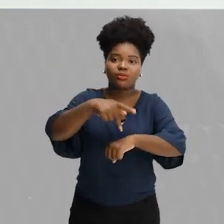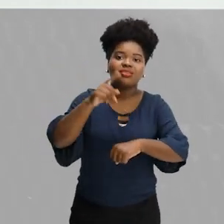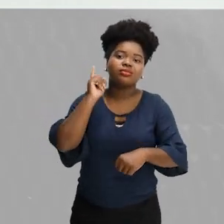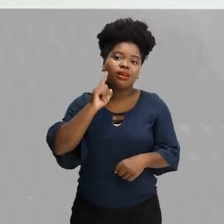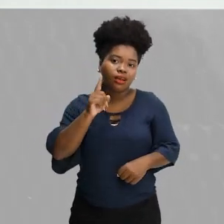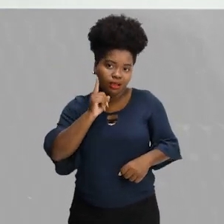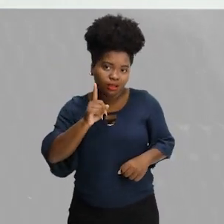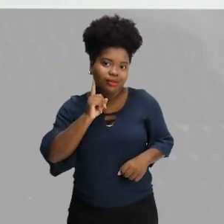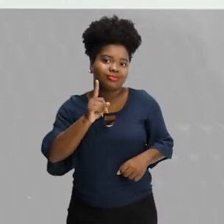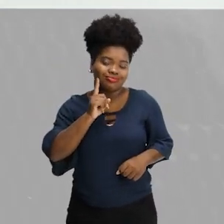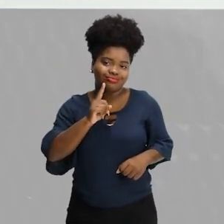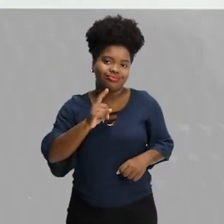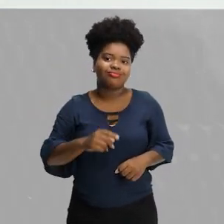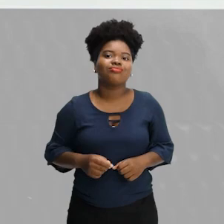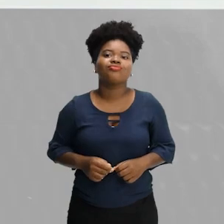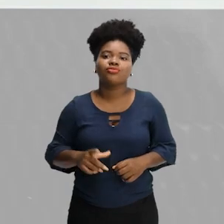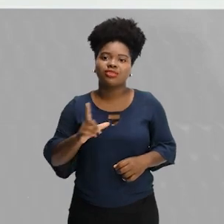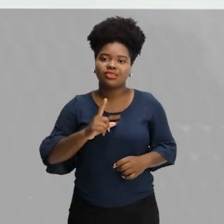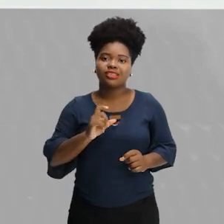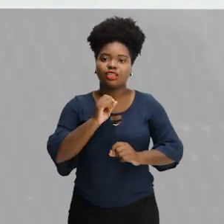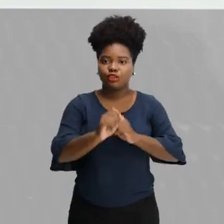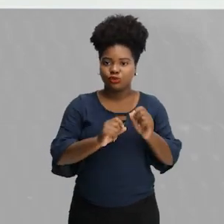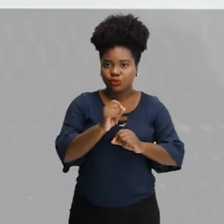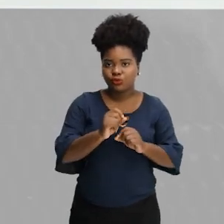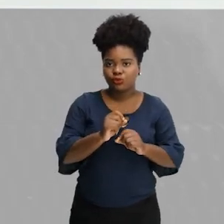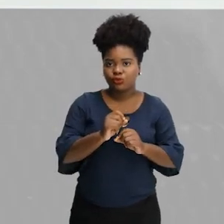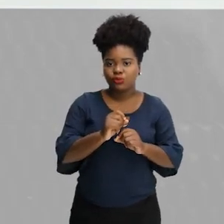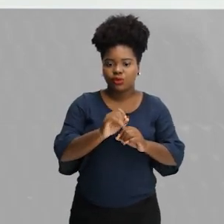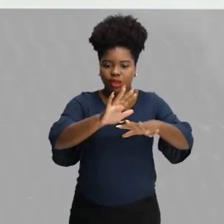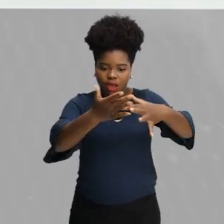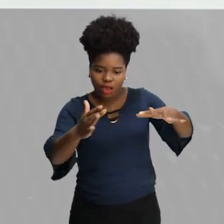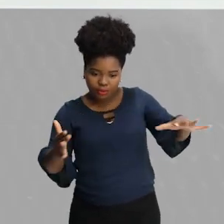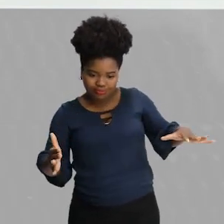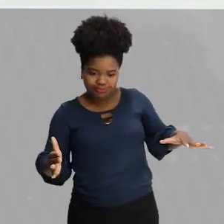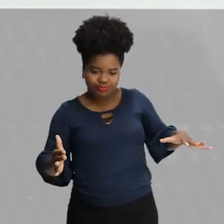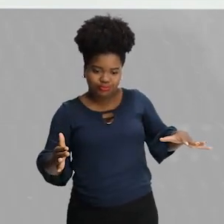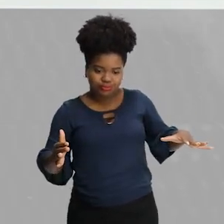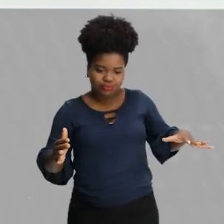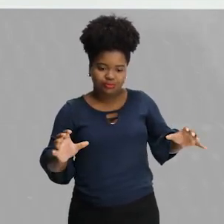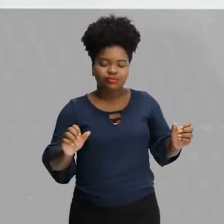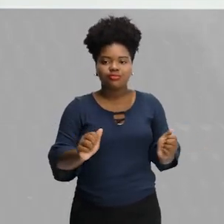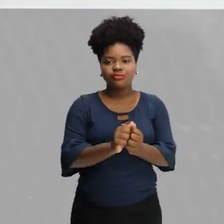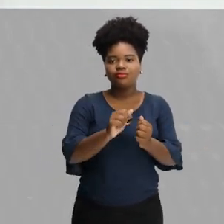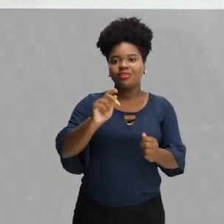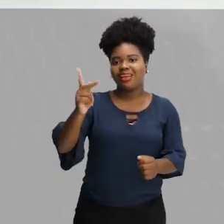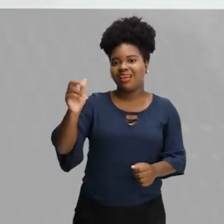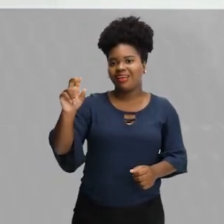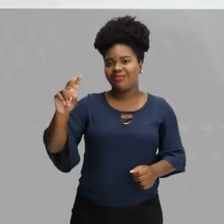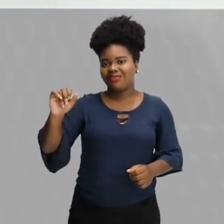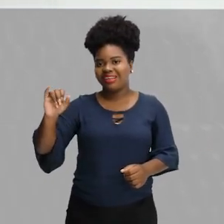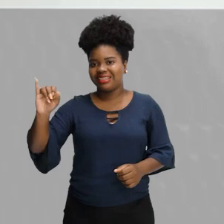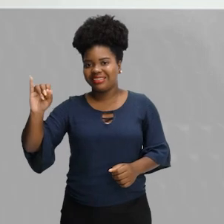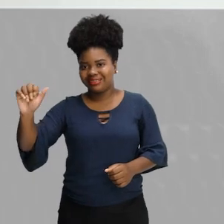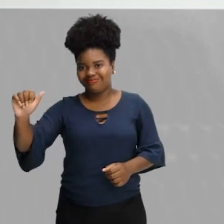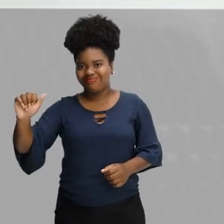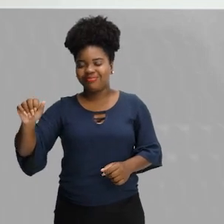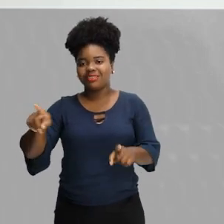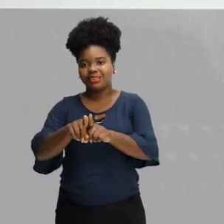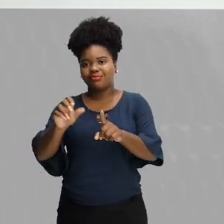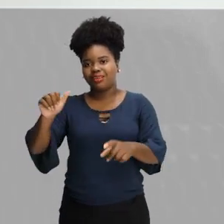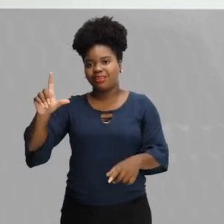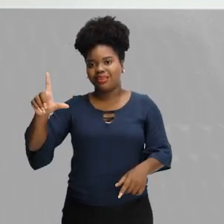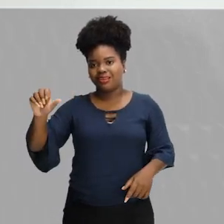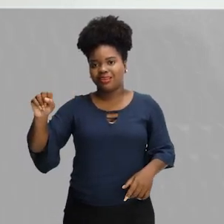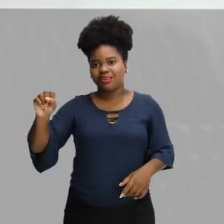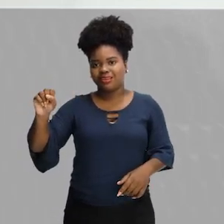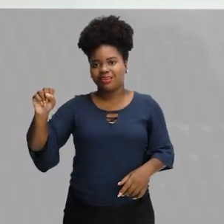as porções além mar, os Estados Unidos agrega o Havaí e agrega o Alasca. Aí o Brasil cai. Aí o Brasil vai